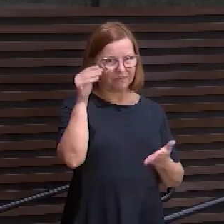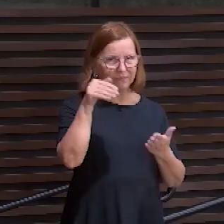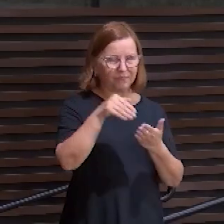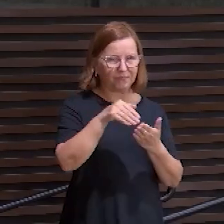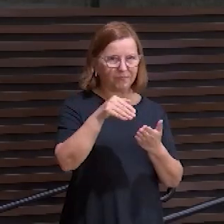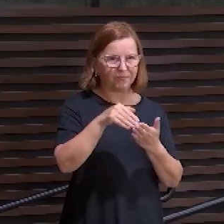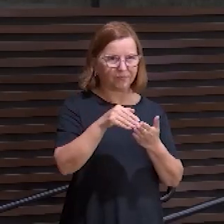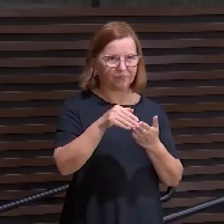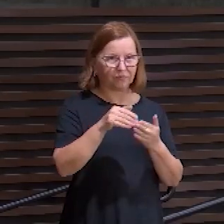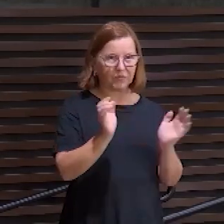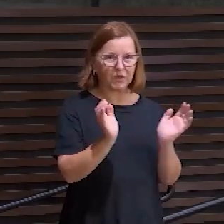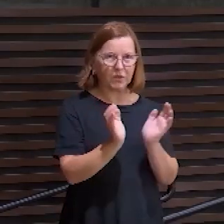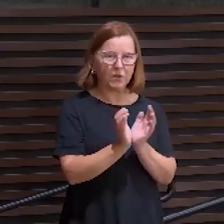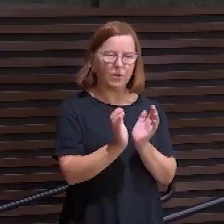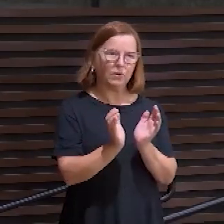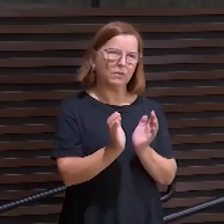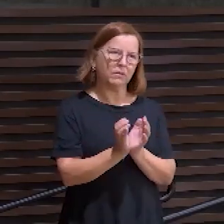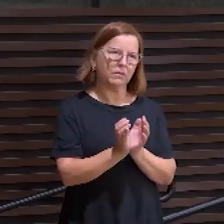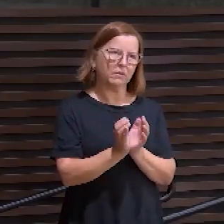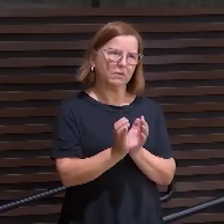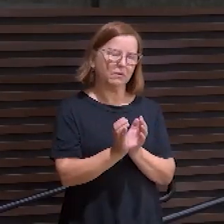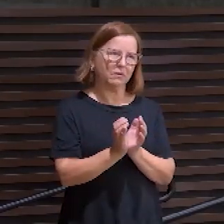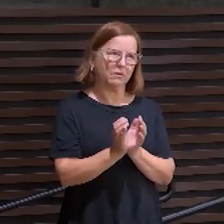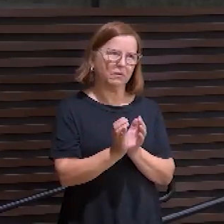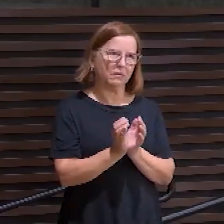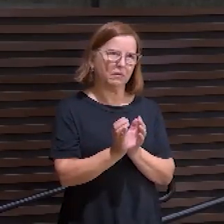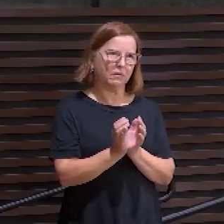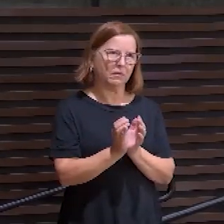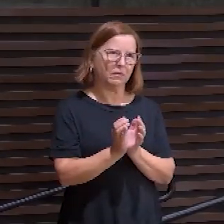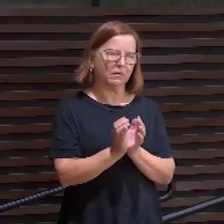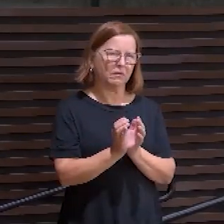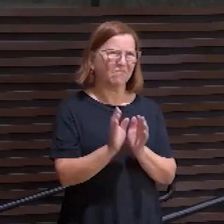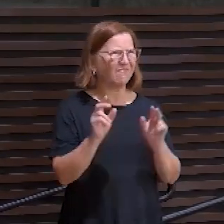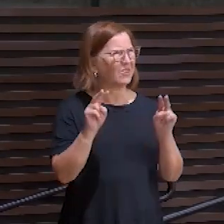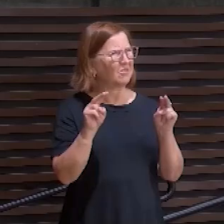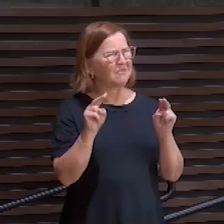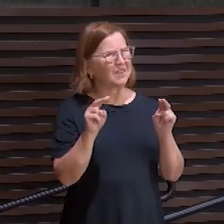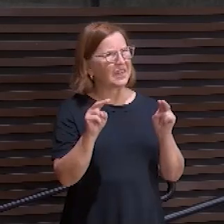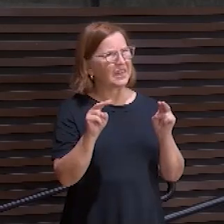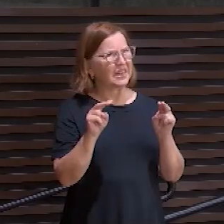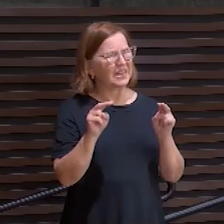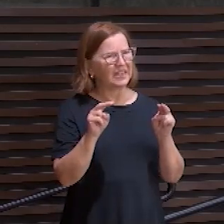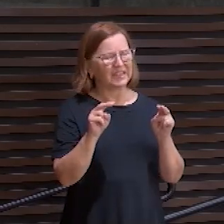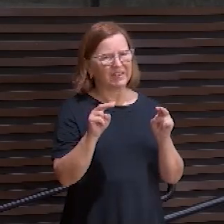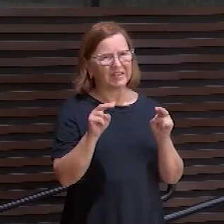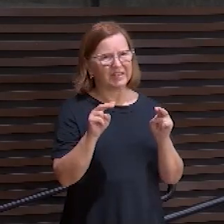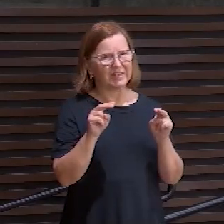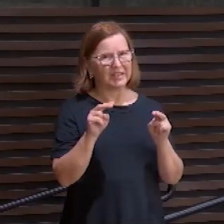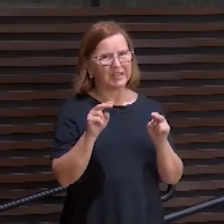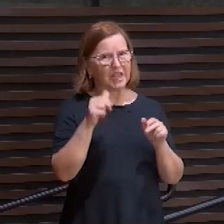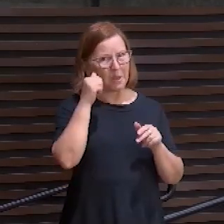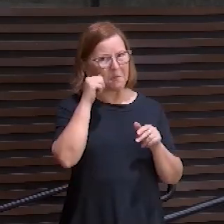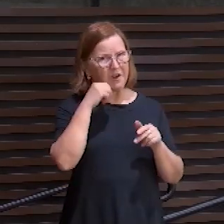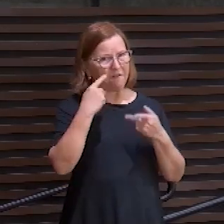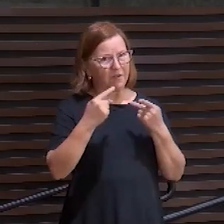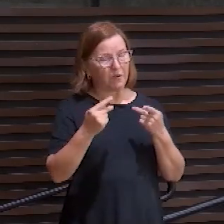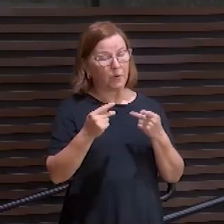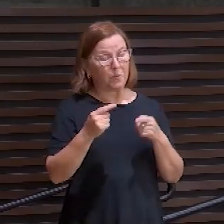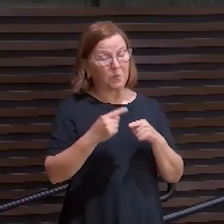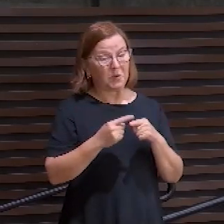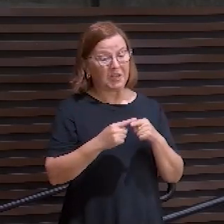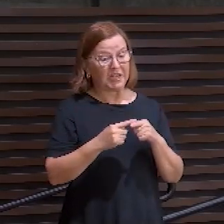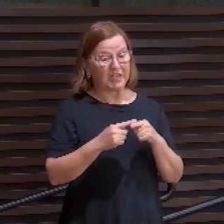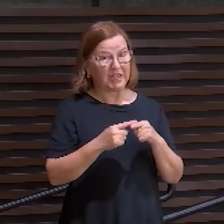a turma do... Eu não vou usar a expressão que ela usou aqui, que eu posso ser